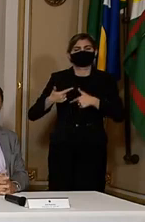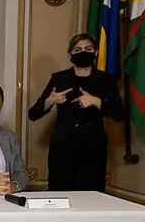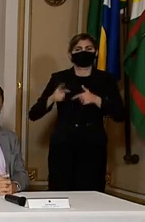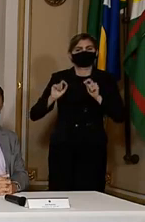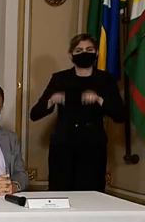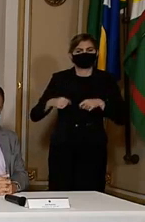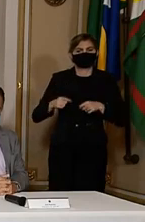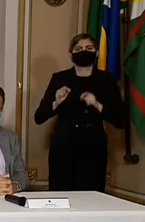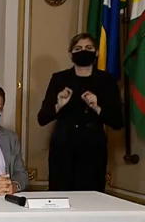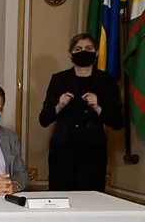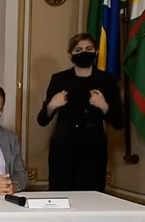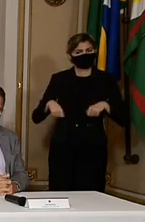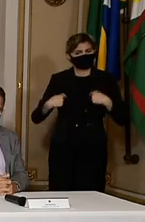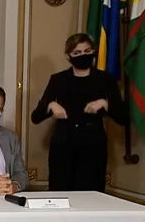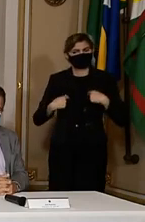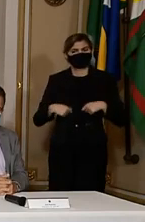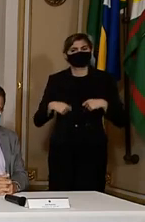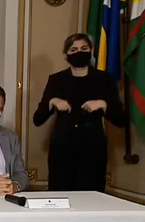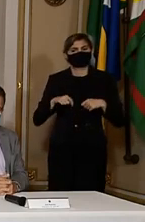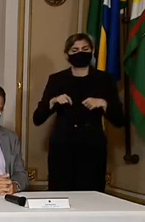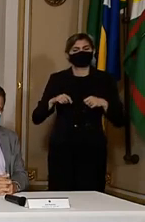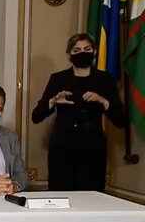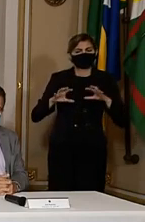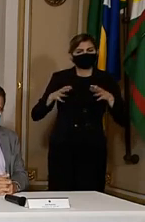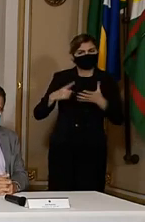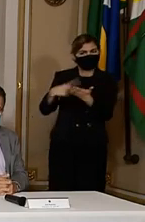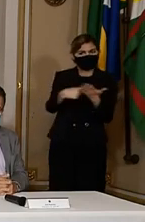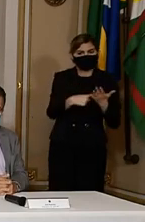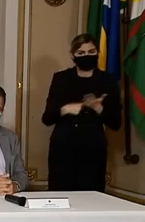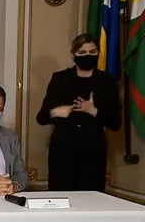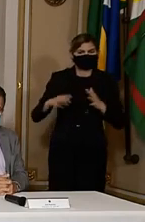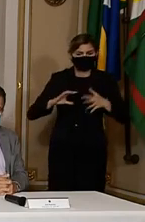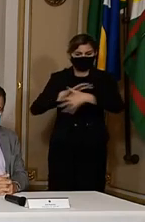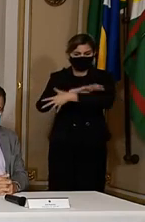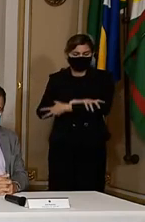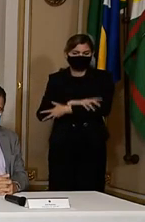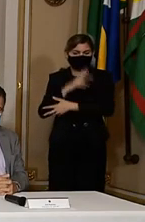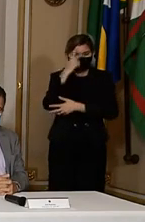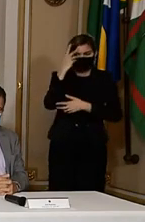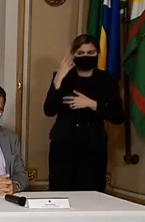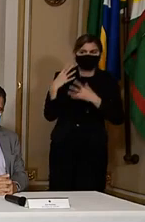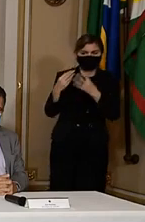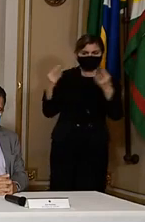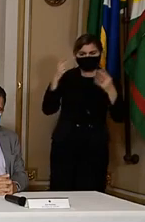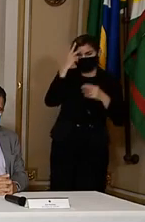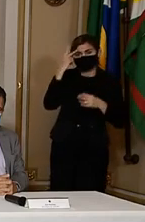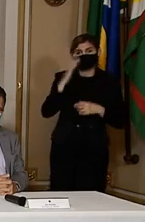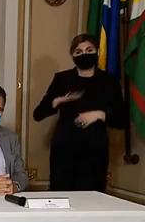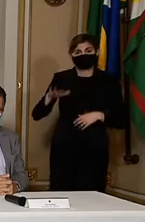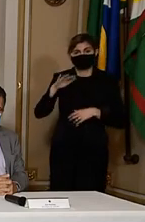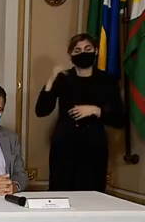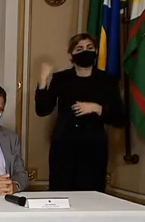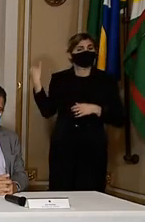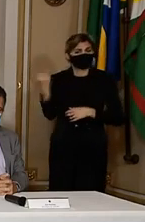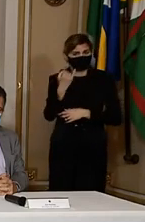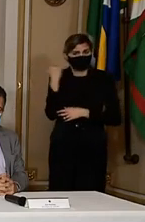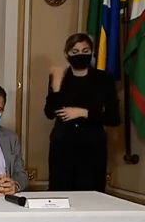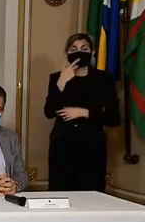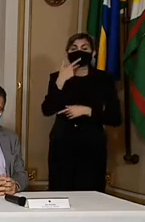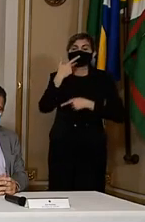e será necessário o compromisso de muitas pessoas mas é fundamental